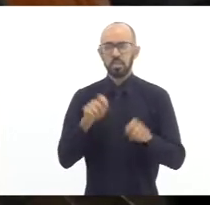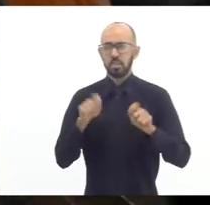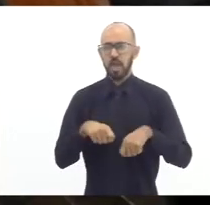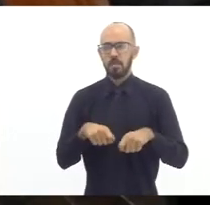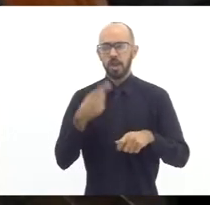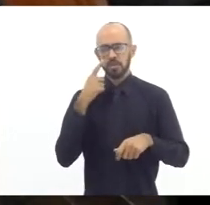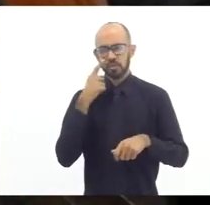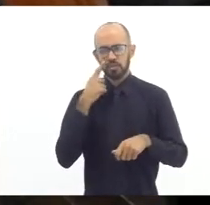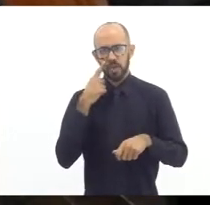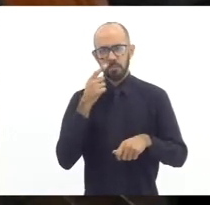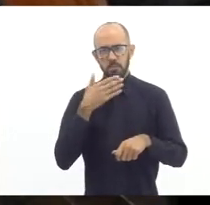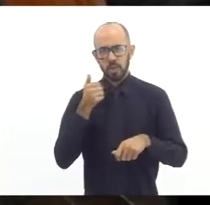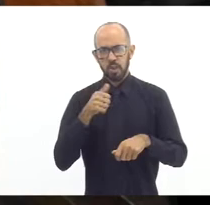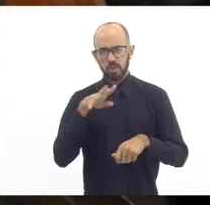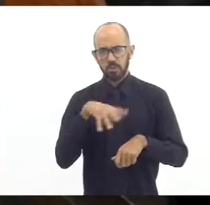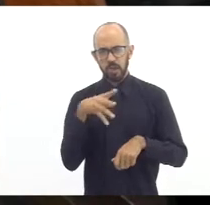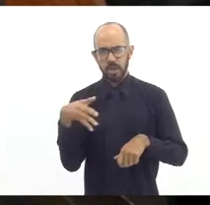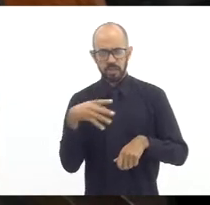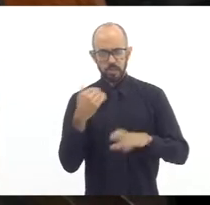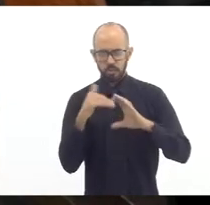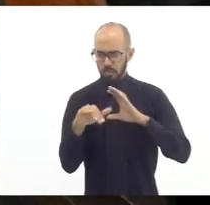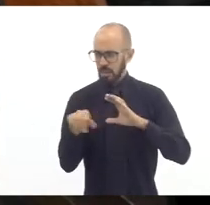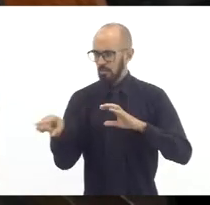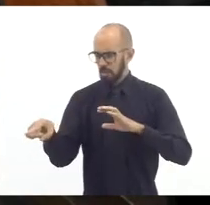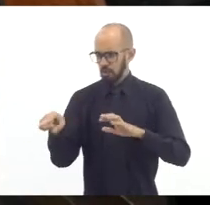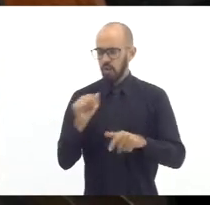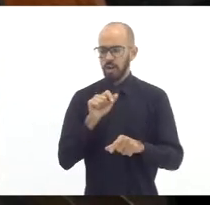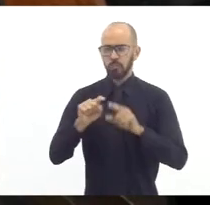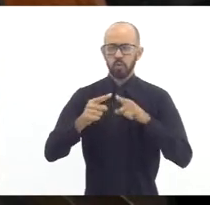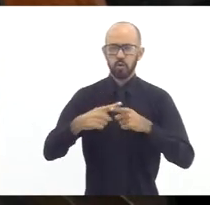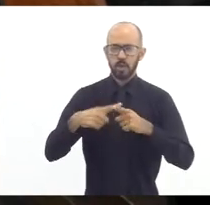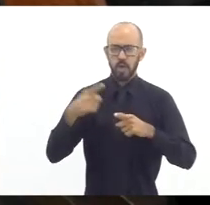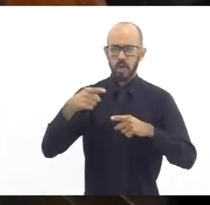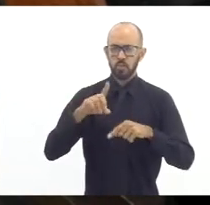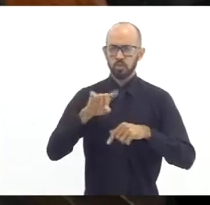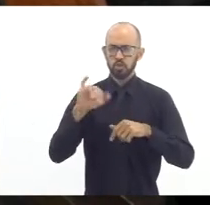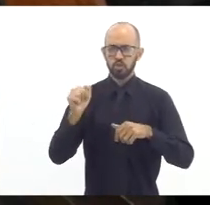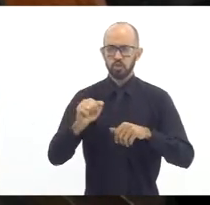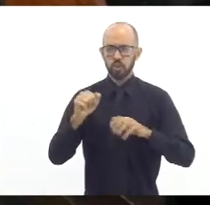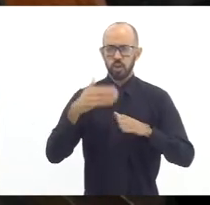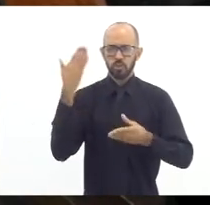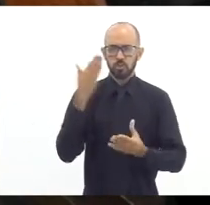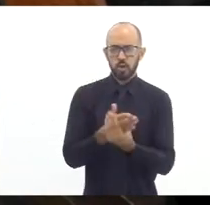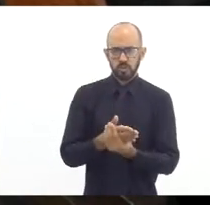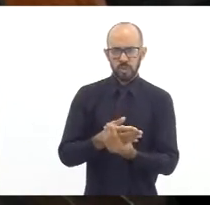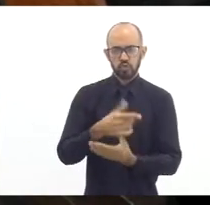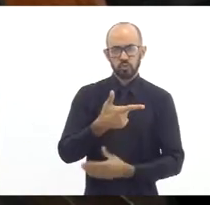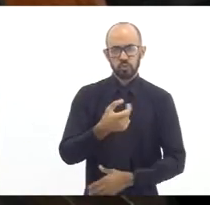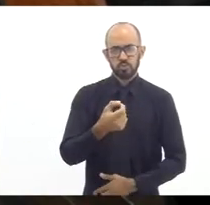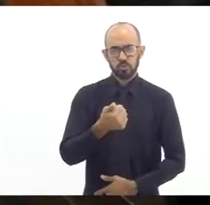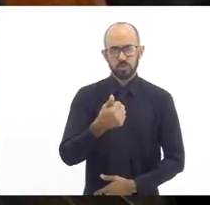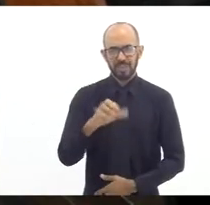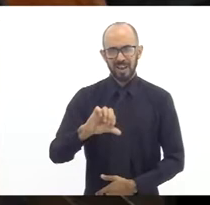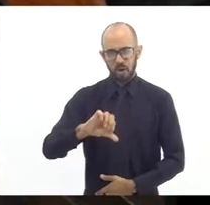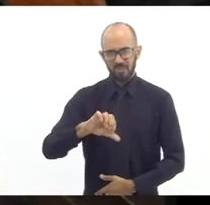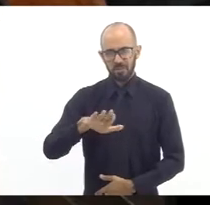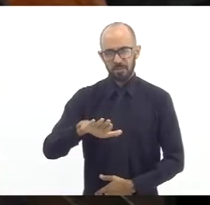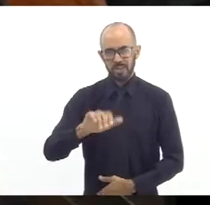melhor nessa planilha que foi encaminhada à senhora. A data do processo pode ser 2019, mas a decisão pode ser